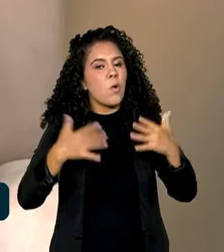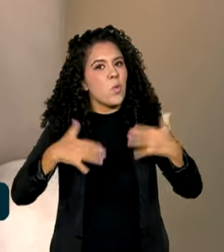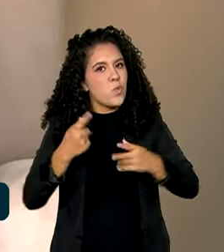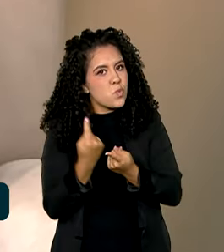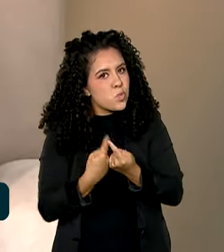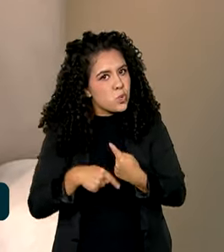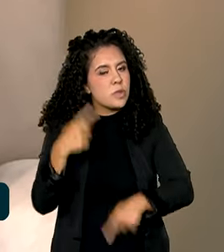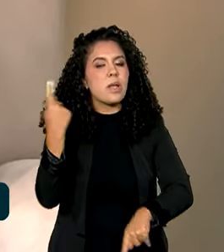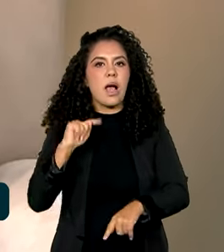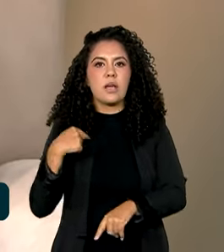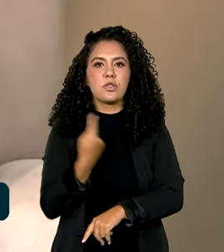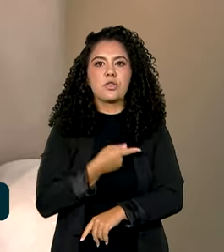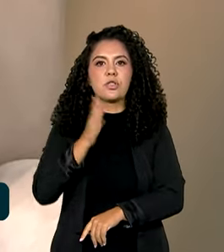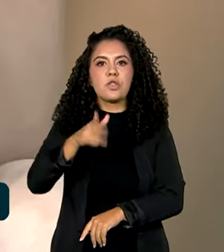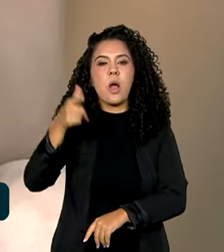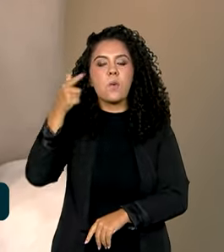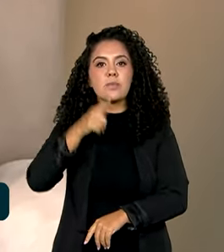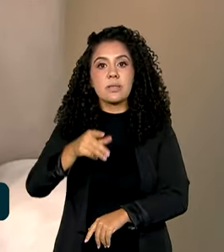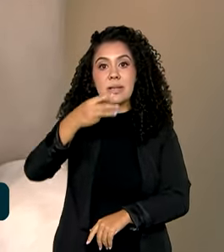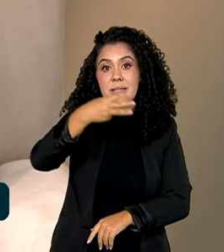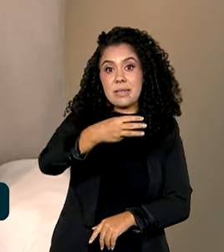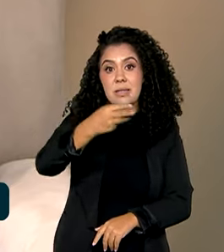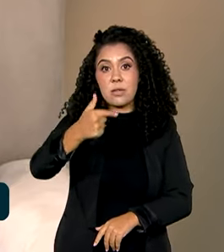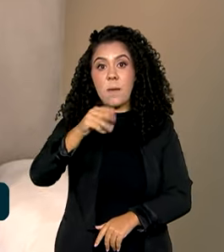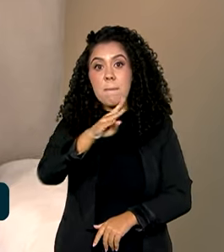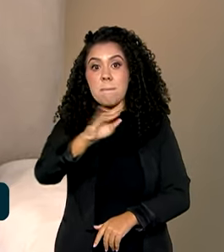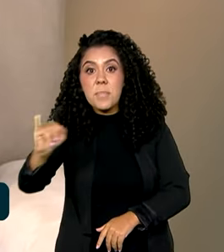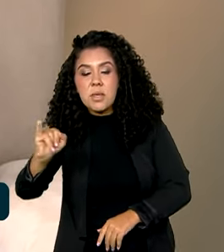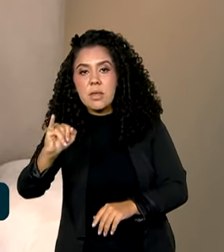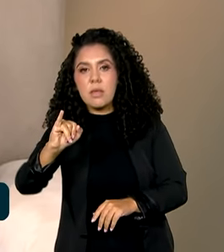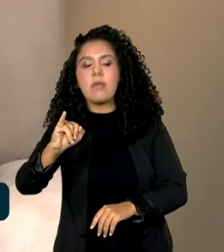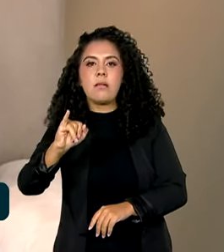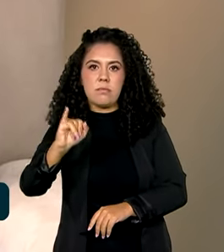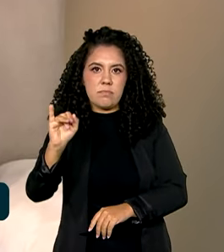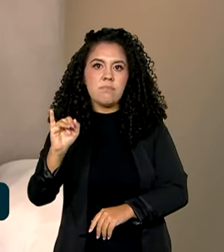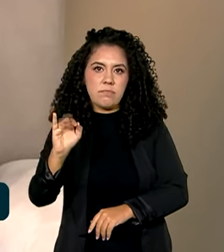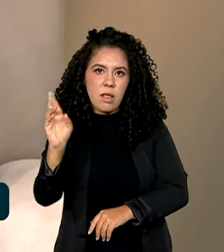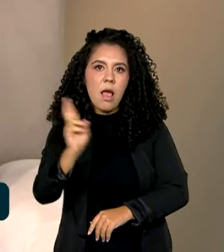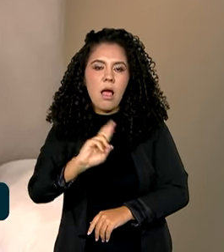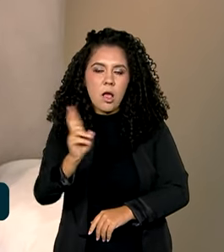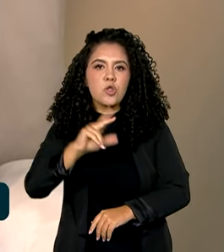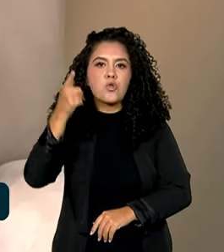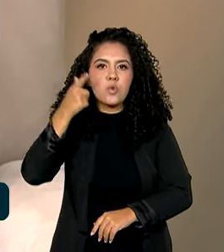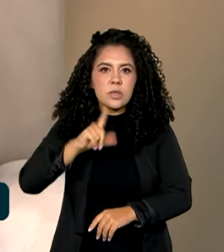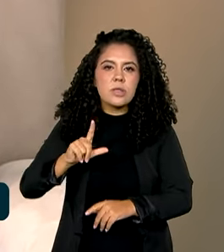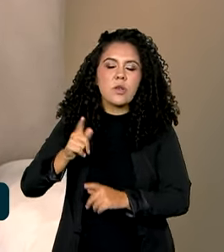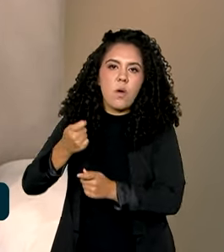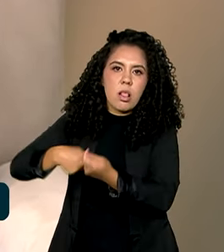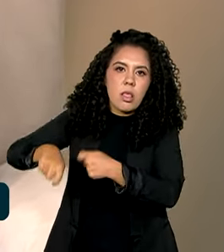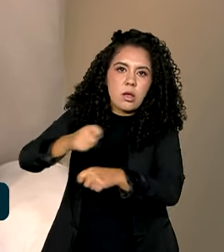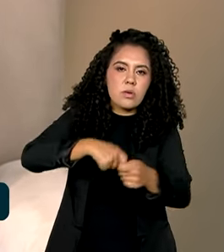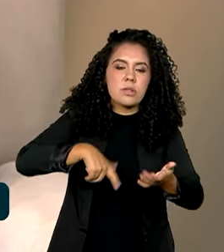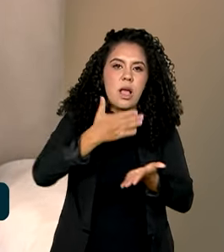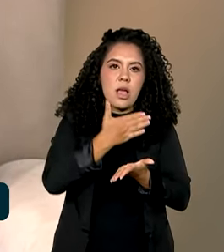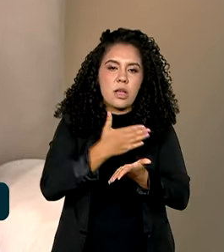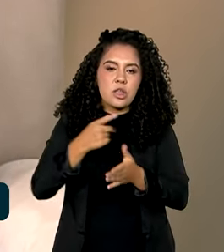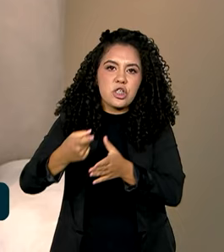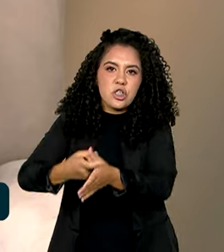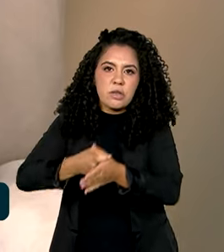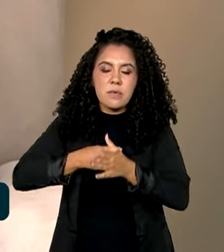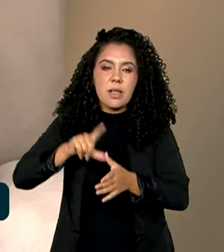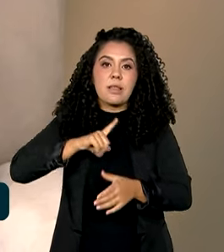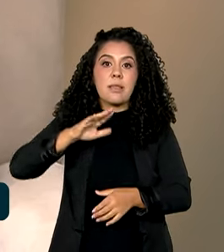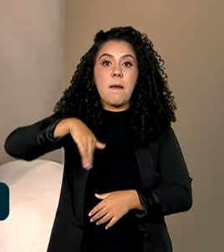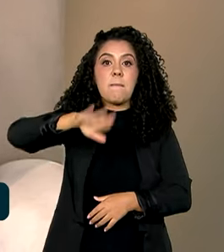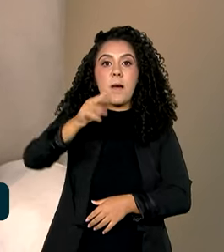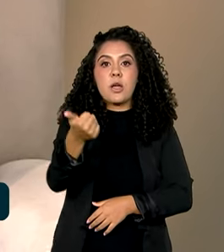A gente já atingiu agora 32 bilhões e meio de volume de dívidas renegociadas, beneficiando mais de 11